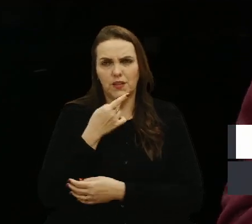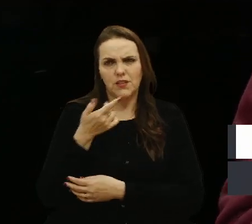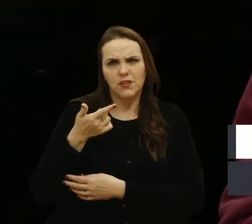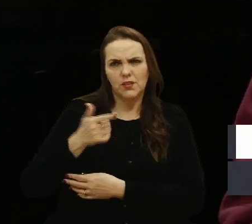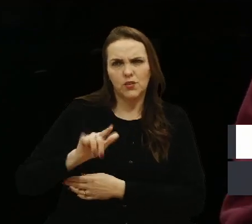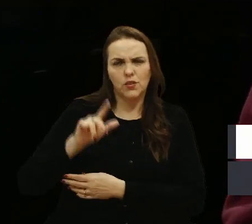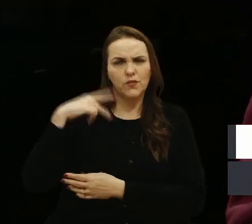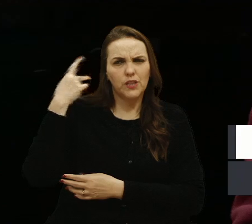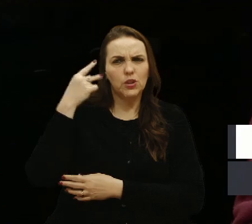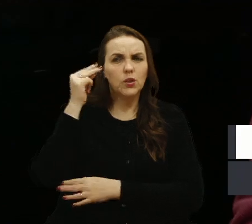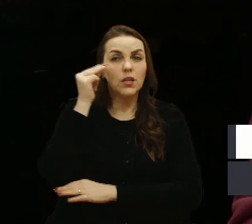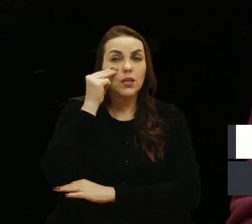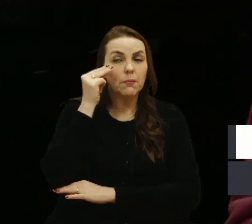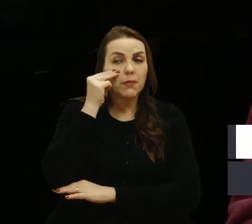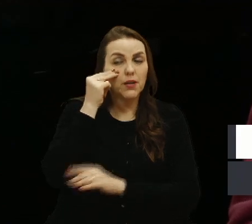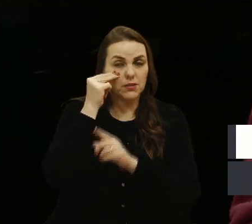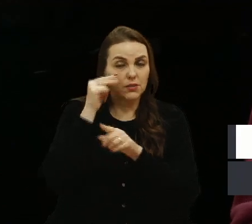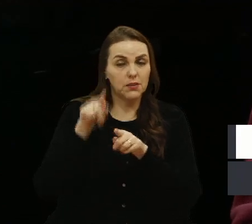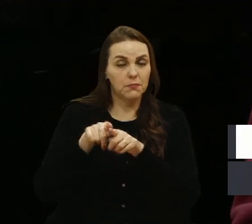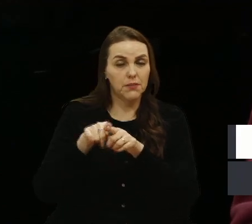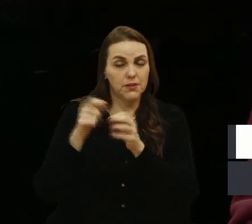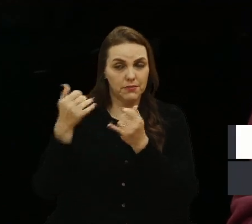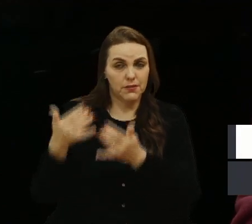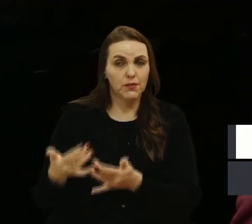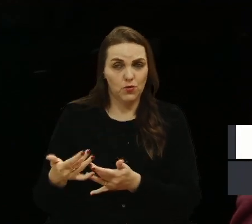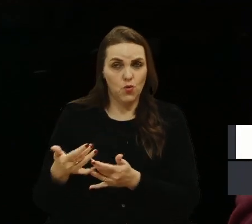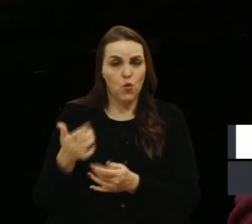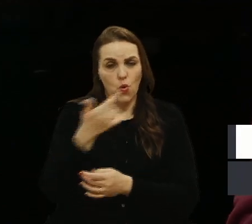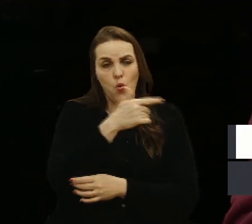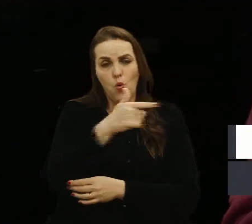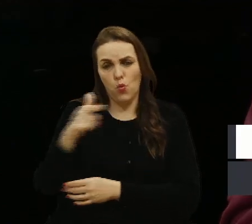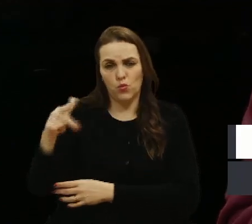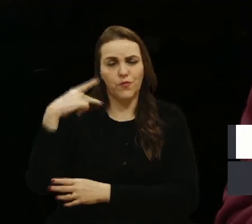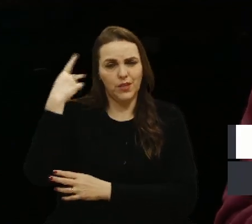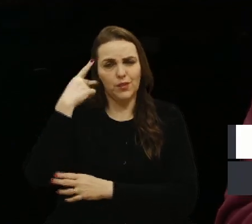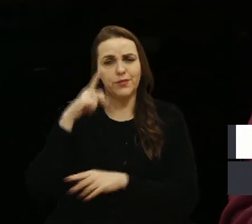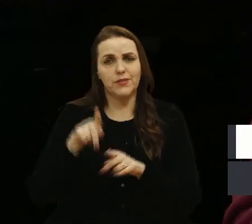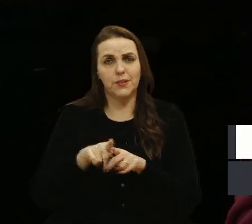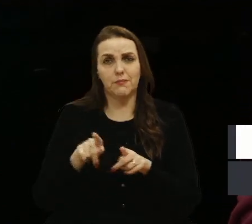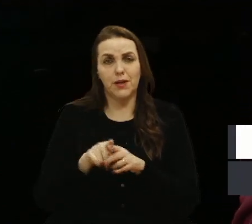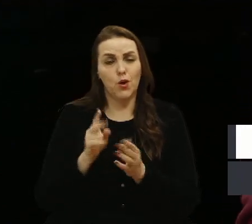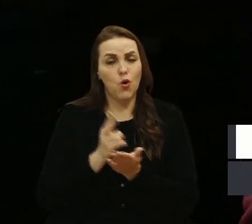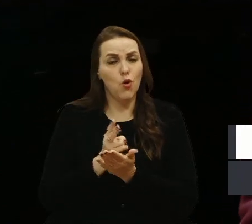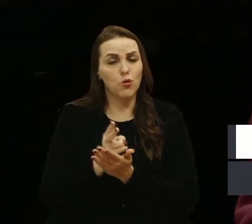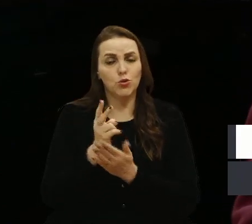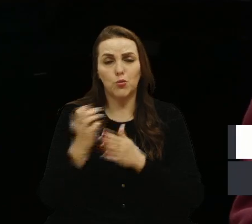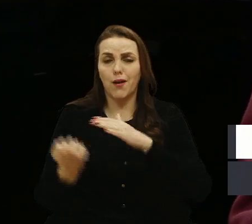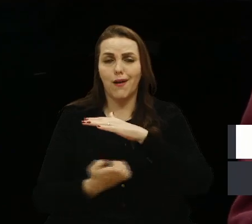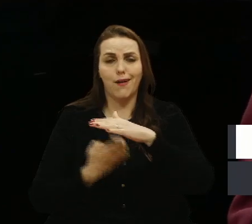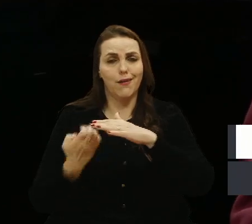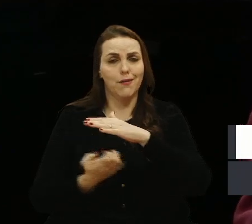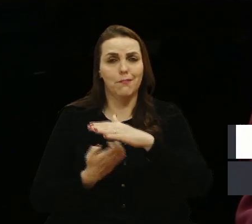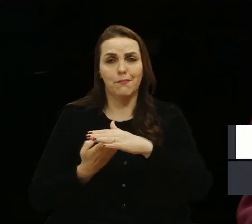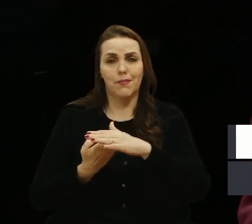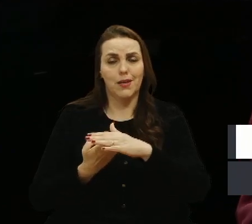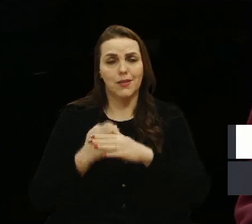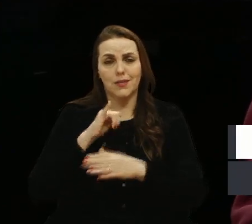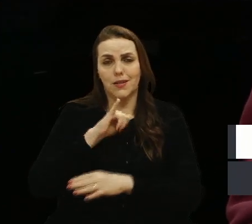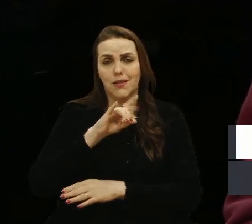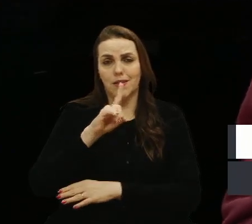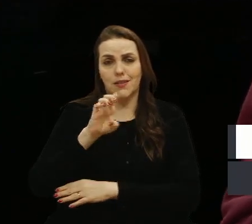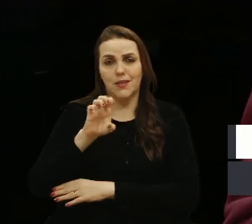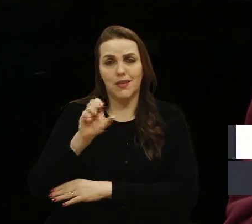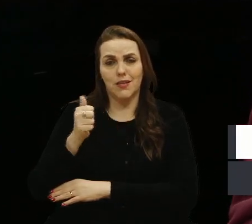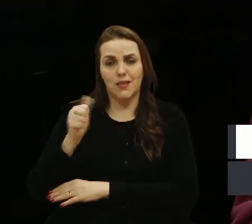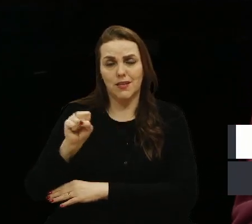vereador Libardi. E outros vereadores falaram sobre isso também. Já não dá mais para seguir com essa empresa que descumpre várias cláusulas. Já havia uma